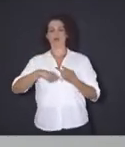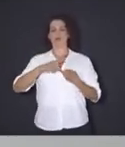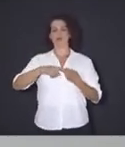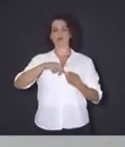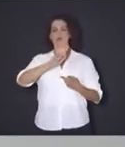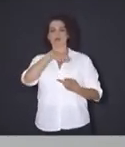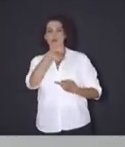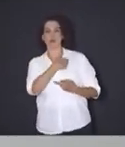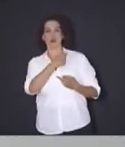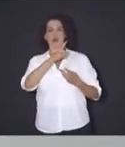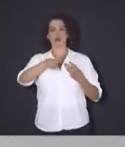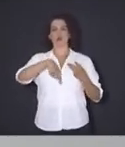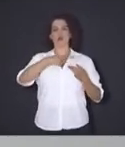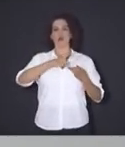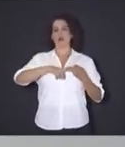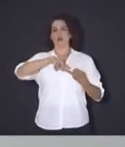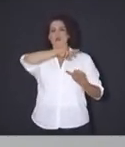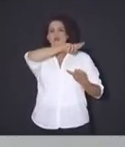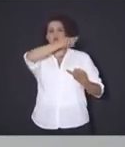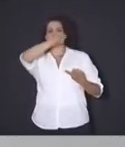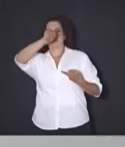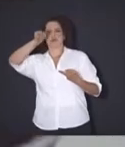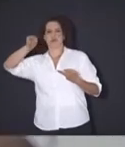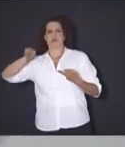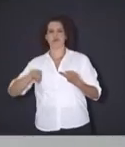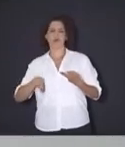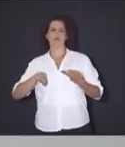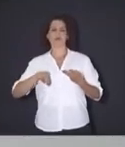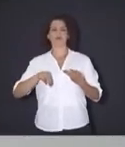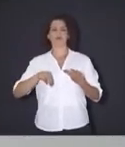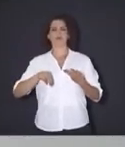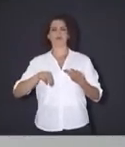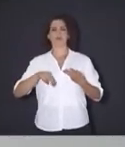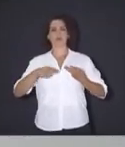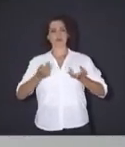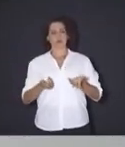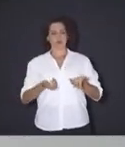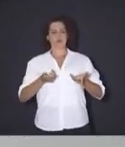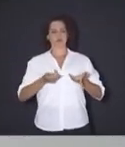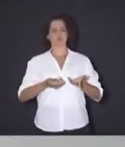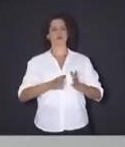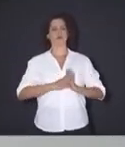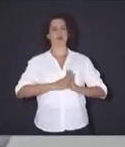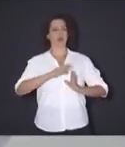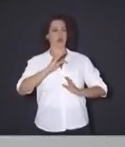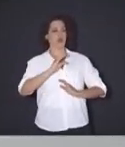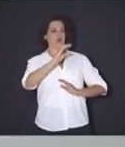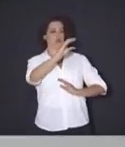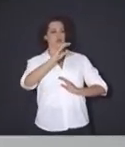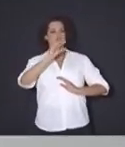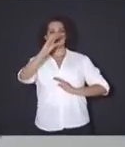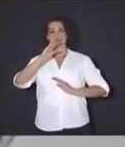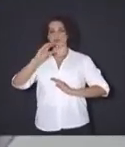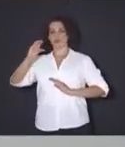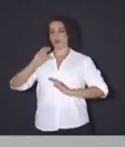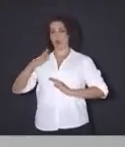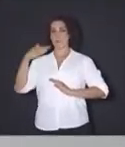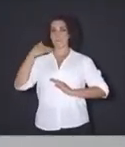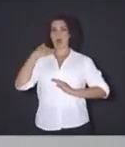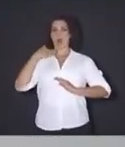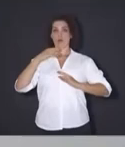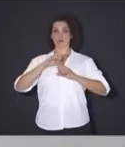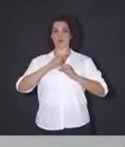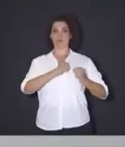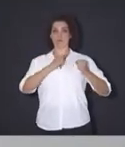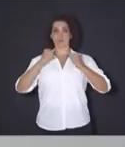tem os leste europeu que receberão recursos financeiros dos bancos maiores principalmente